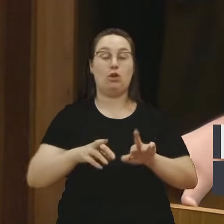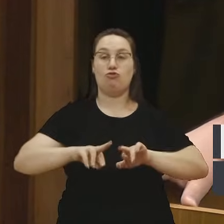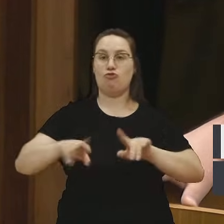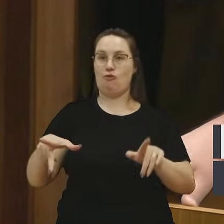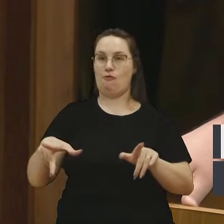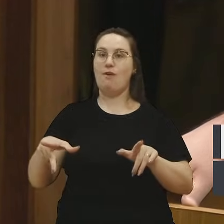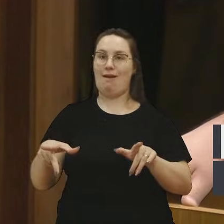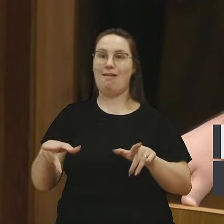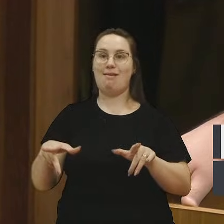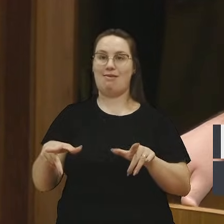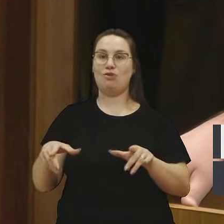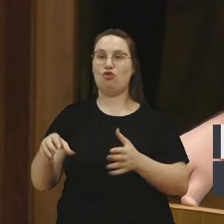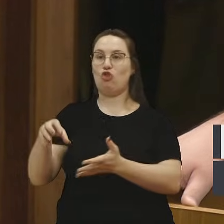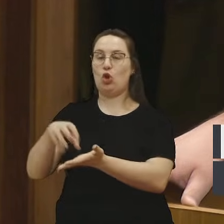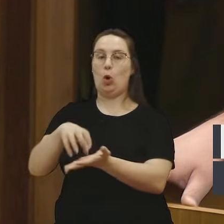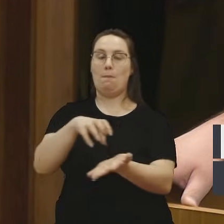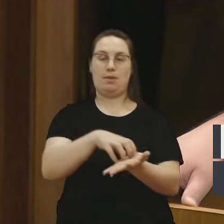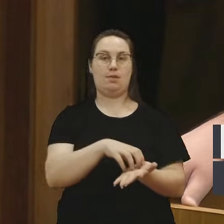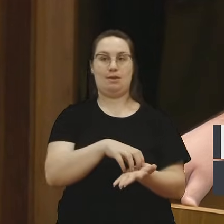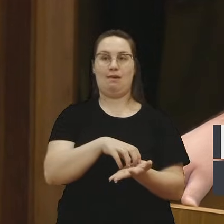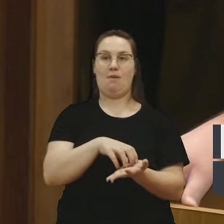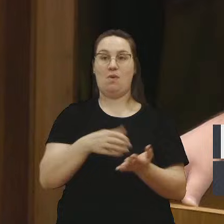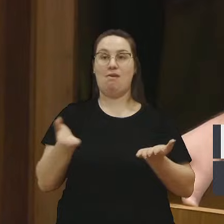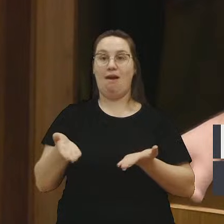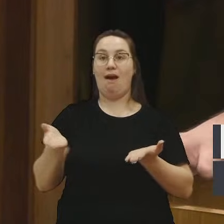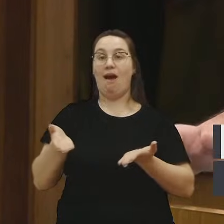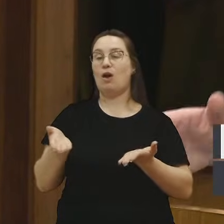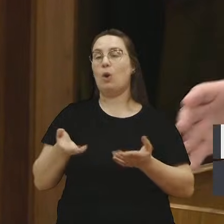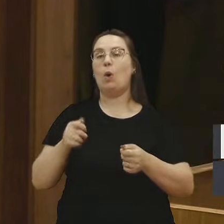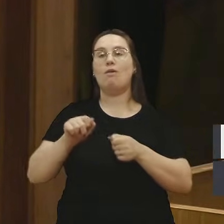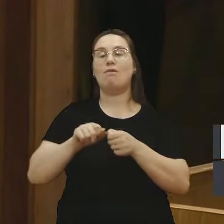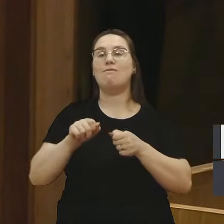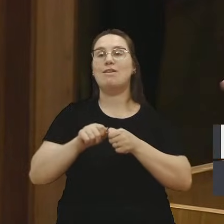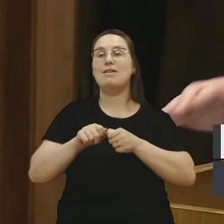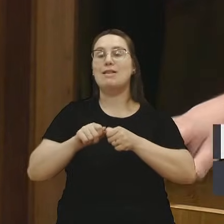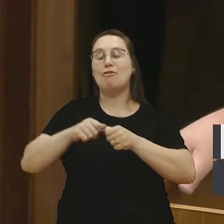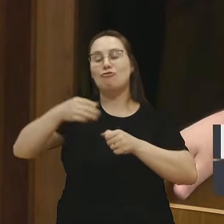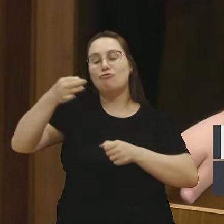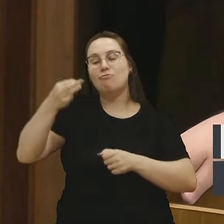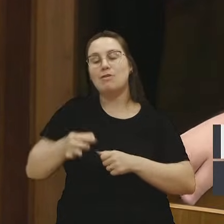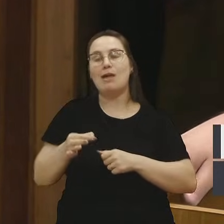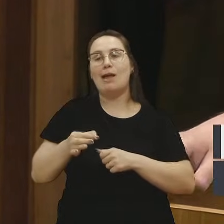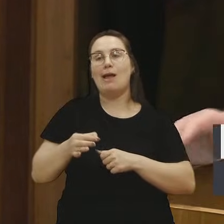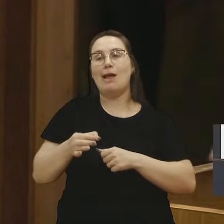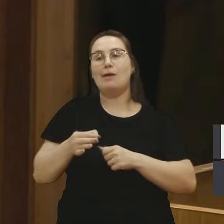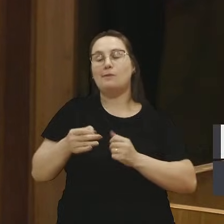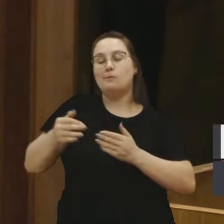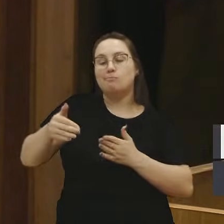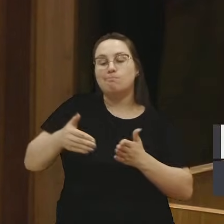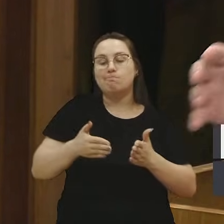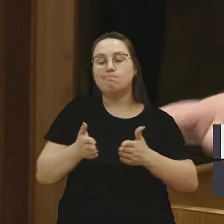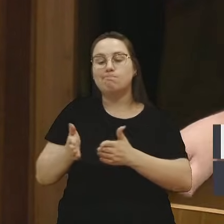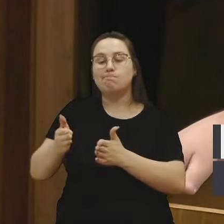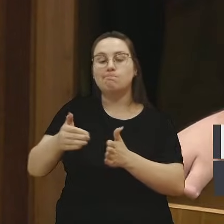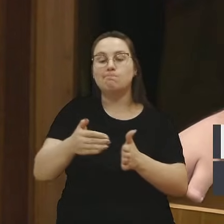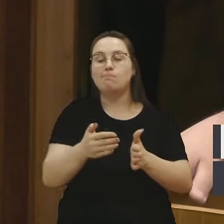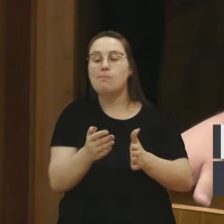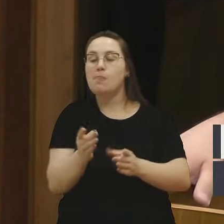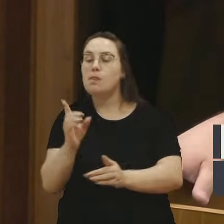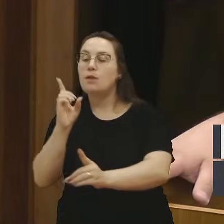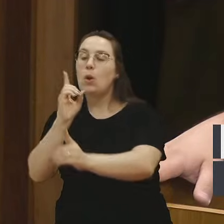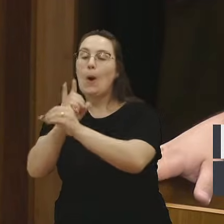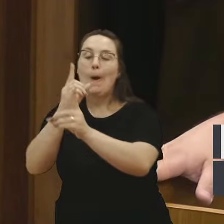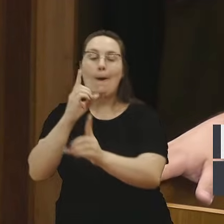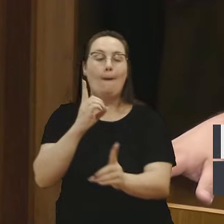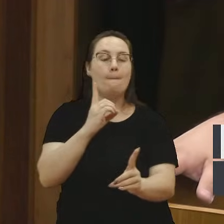maior protagonismo e nós estarmos abrindo, né, fazendo, de fato, um caminho no meio do escuro, porque muita coisa a gente está descobrindo agora por